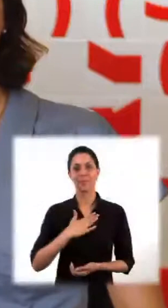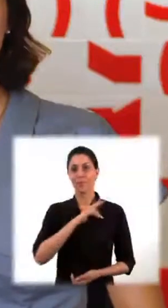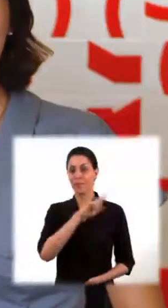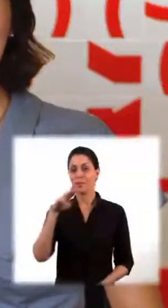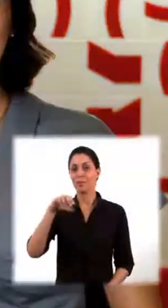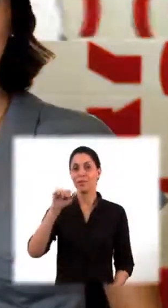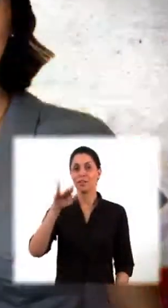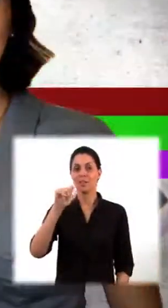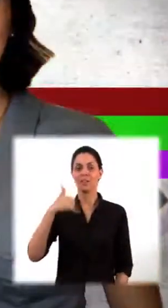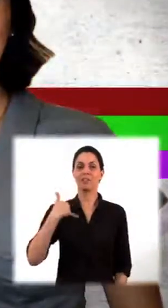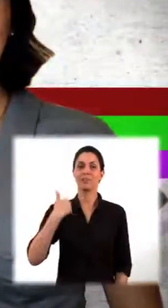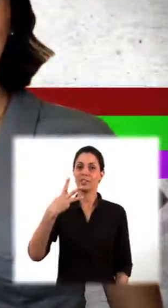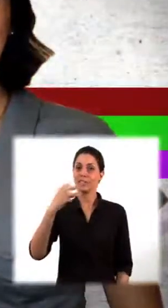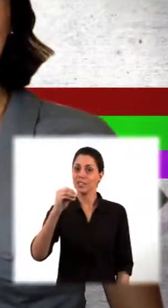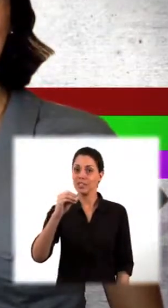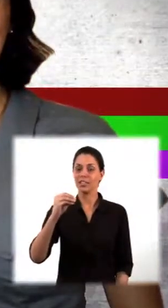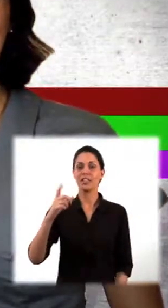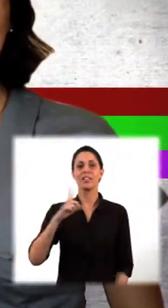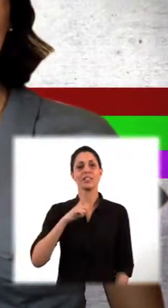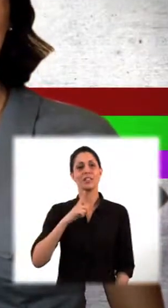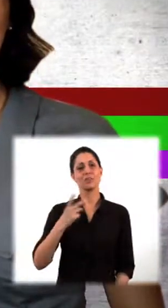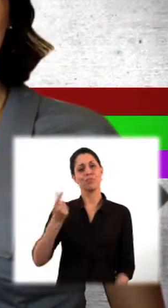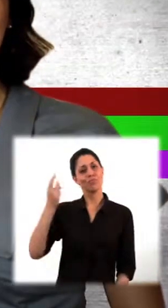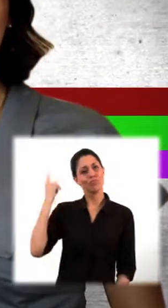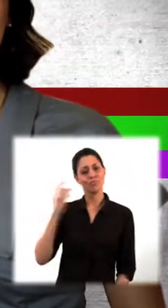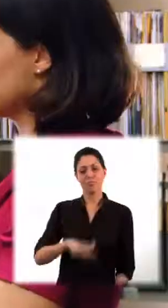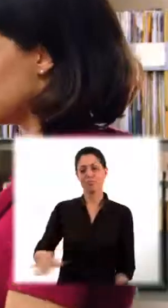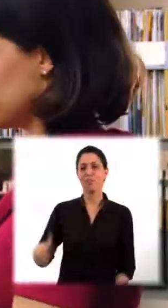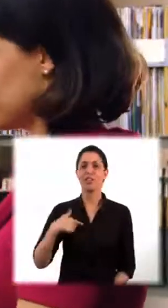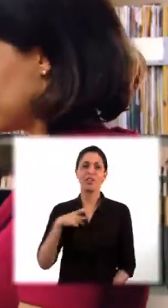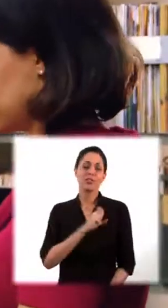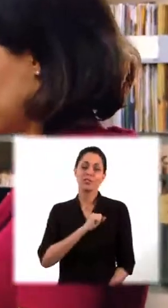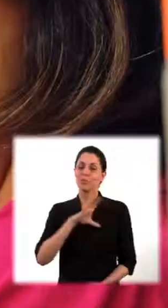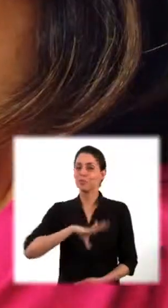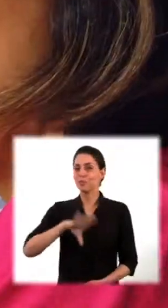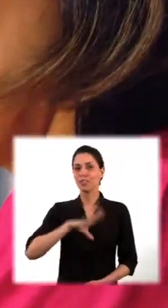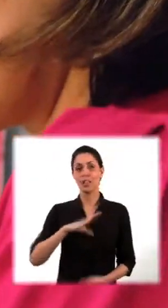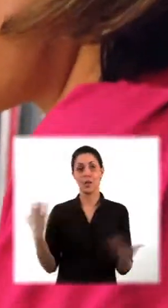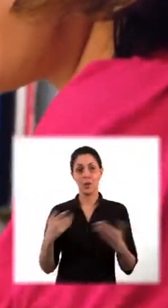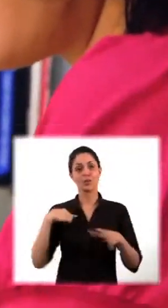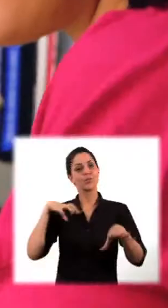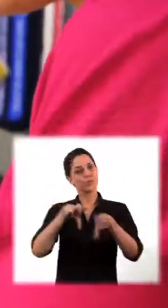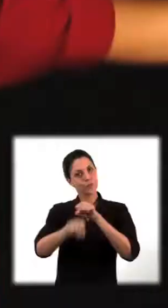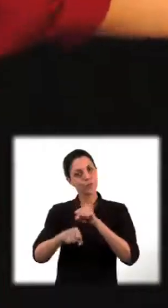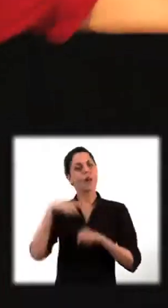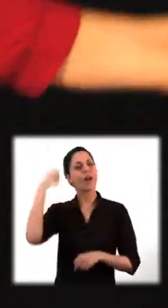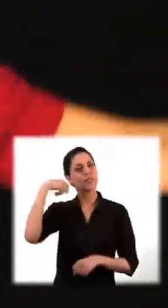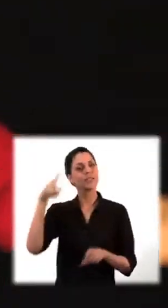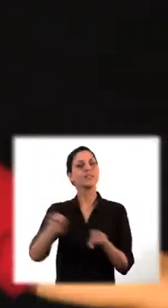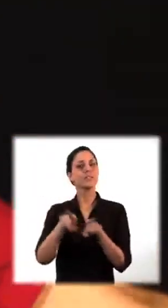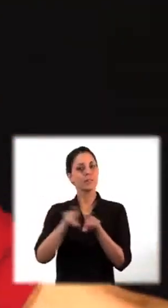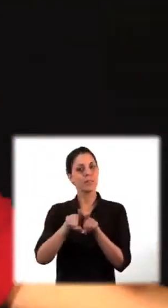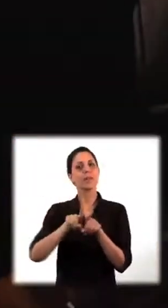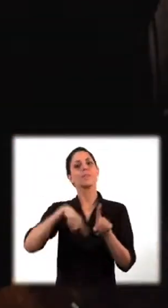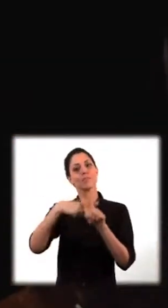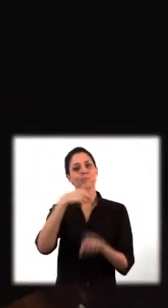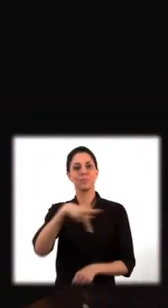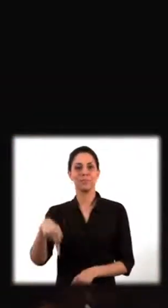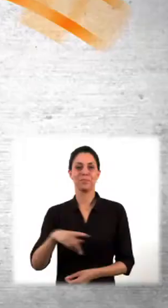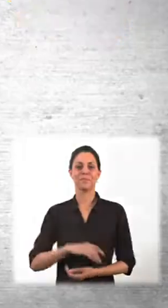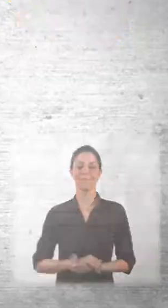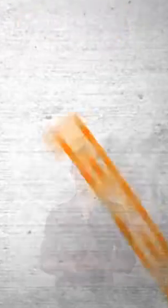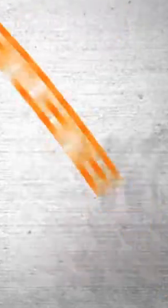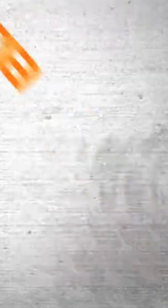Eu sou Marília, tenho 30 anos e desde pequena sempre gostei muito de português. Hoje sou formada como atriz também, além de